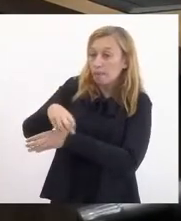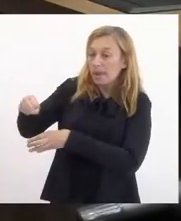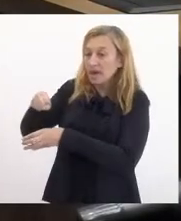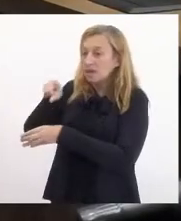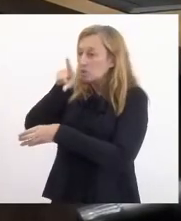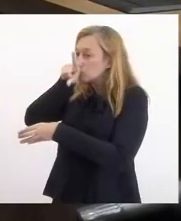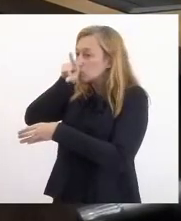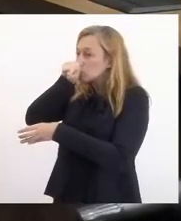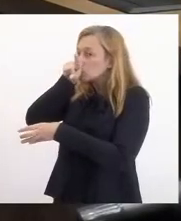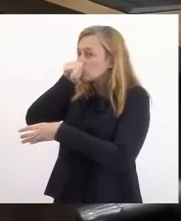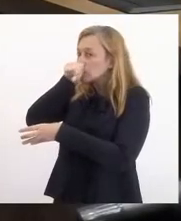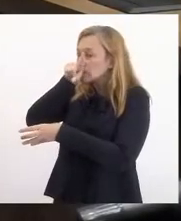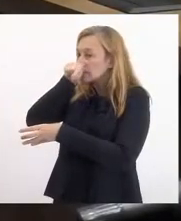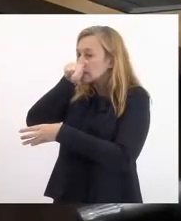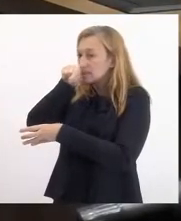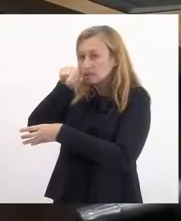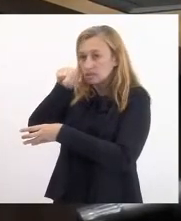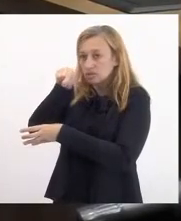espécies